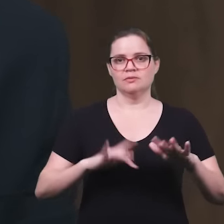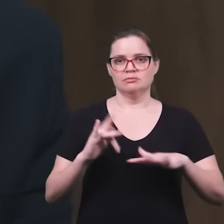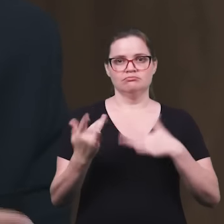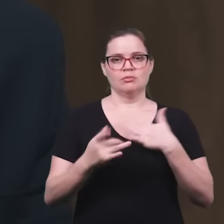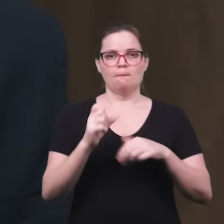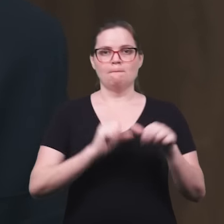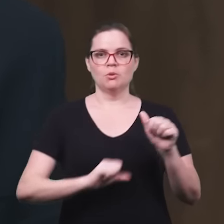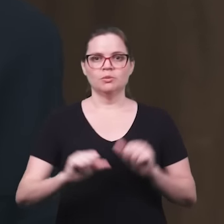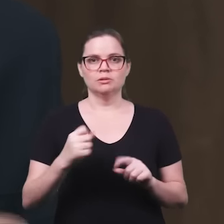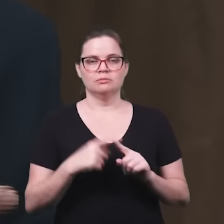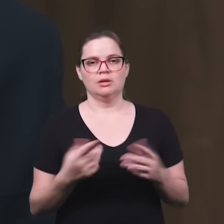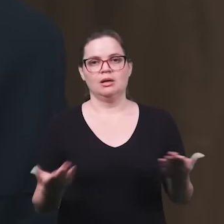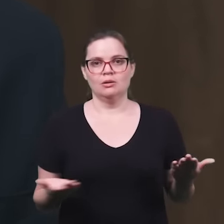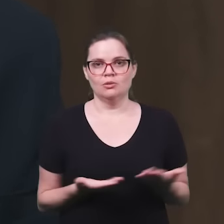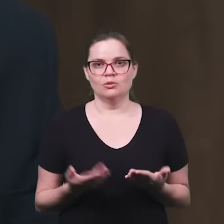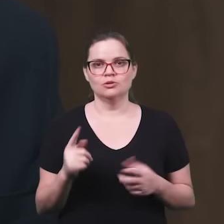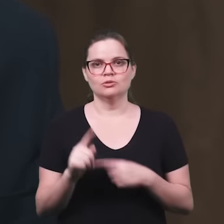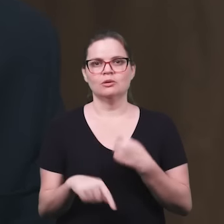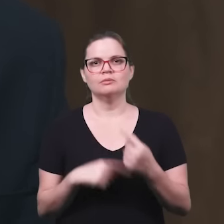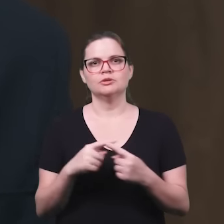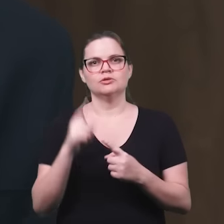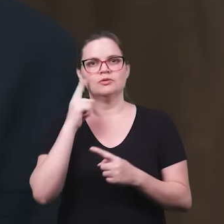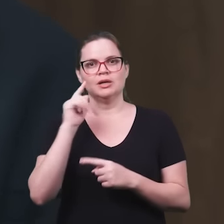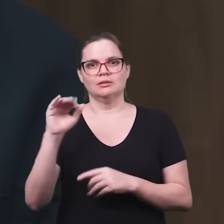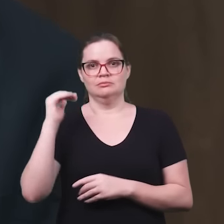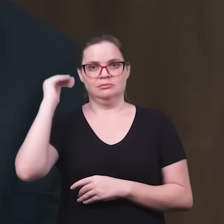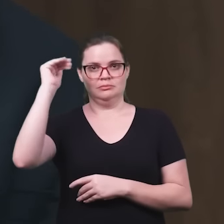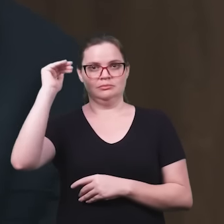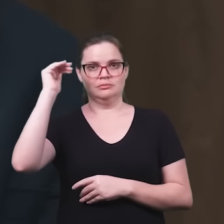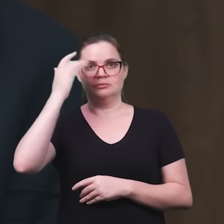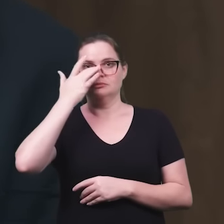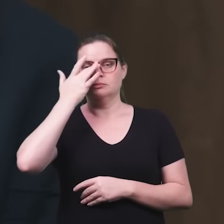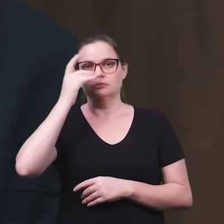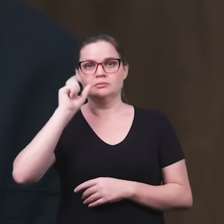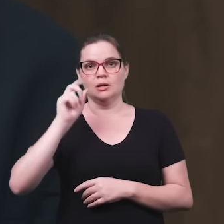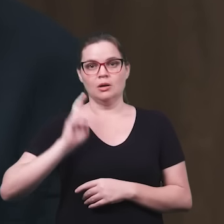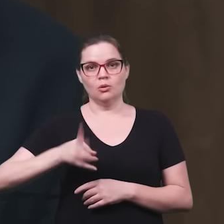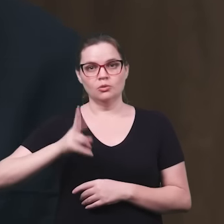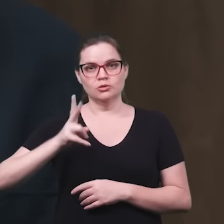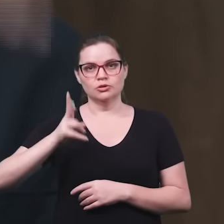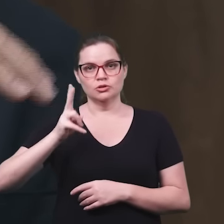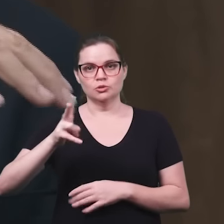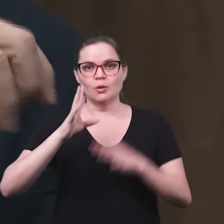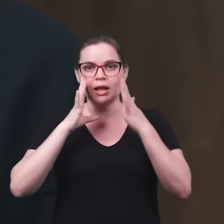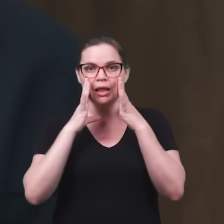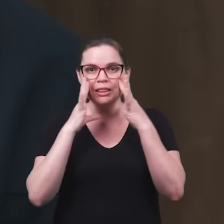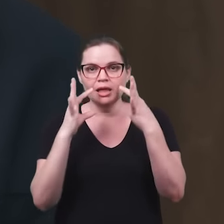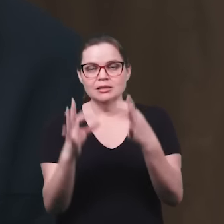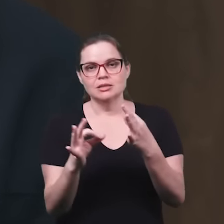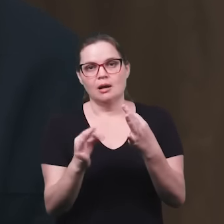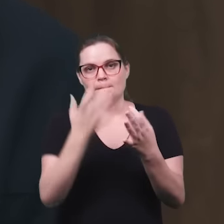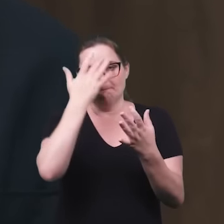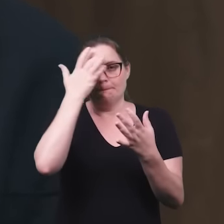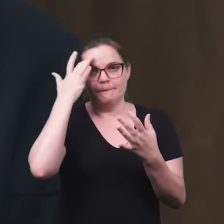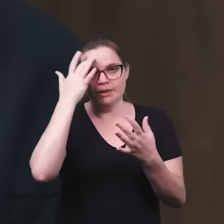social às vezes vai mudando isso, porque, como eu te disse, o objetivo lá de quem está lá em cima é manter retenção,